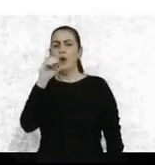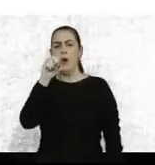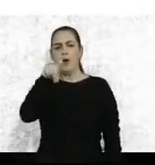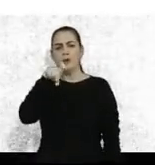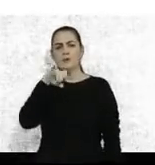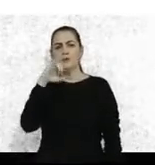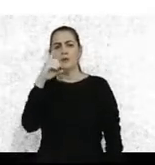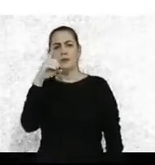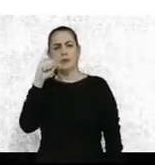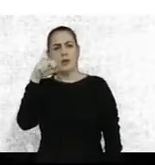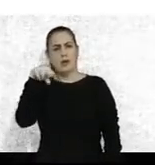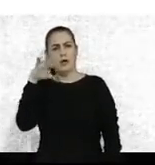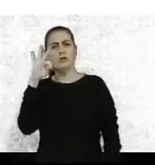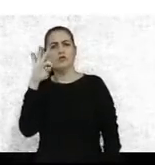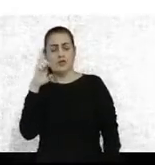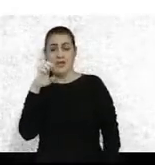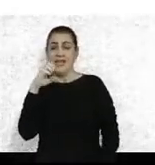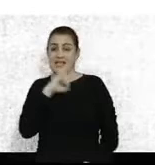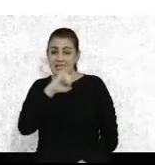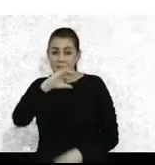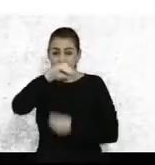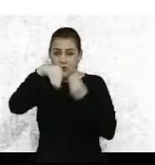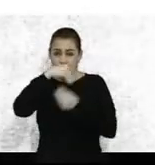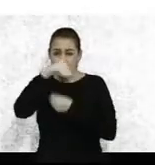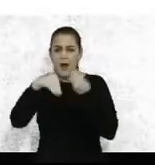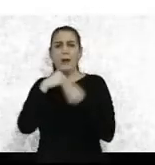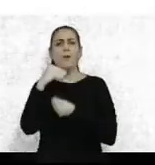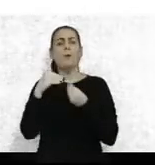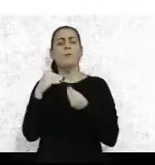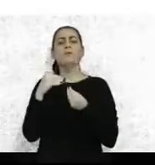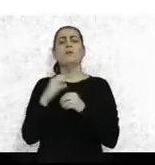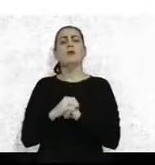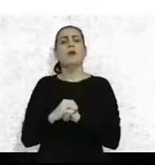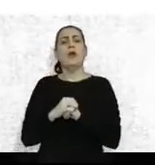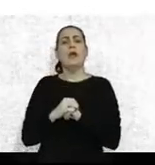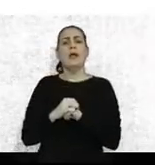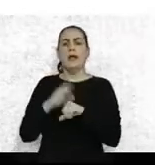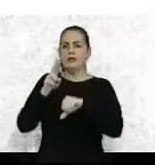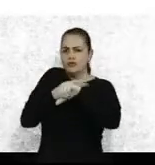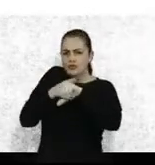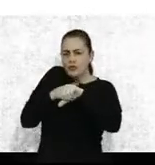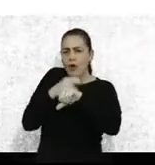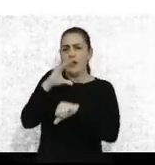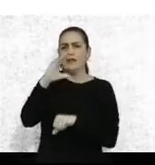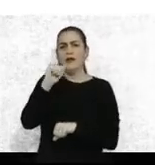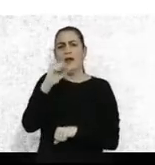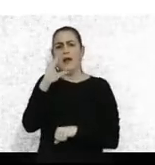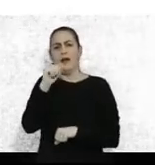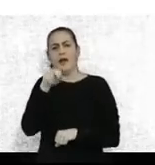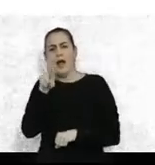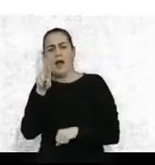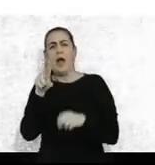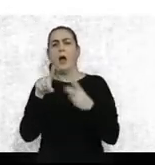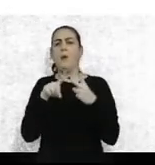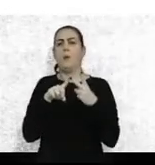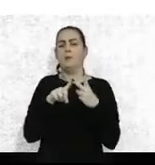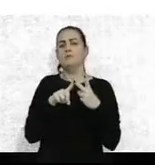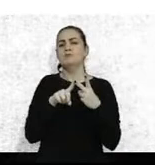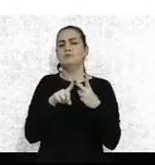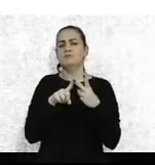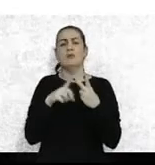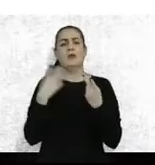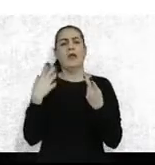gengibre, cúrcuma e pimenta do reino, o chá verde com gengibre, o suco de jabuticaba, o suco de açaí, adicionar cúrcuma e pimenta do reino nos